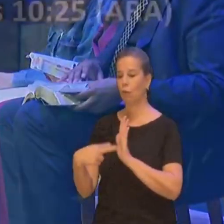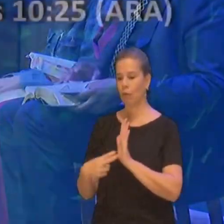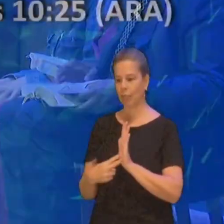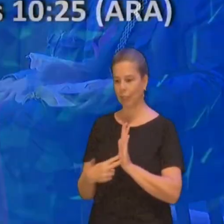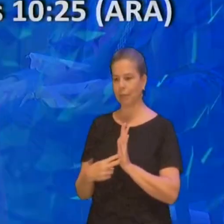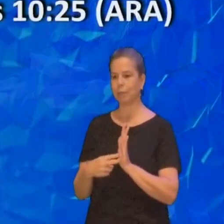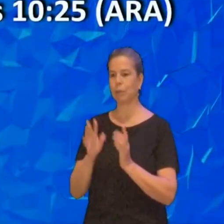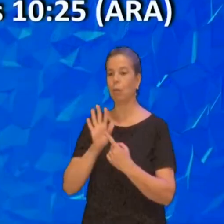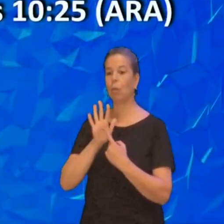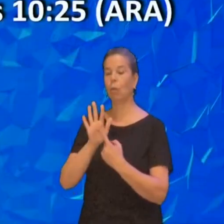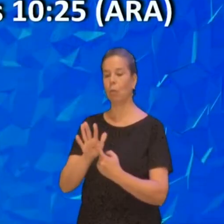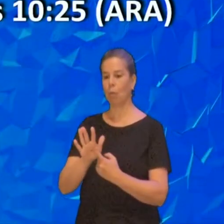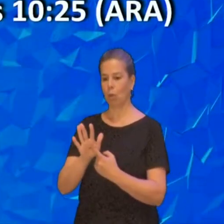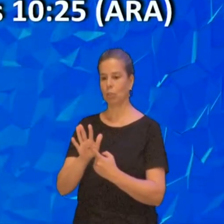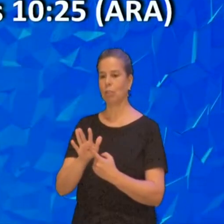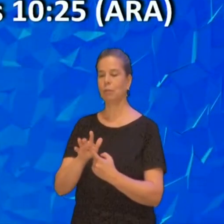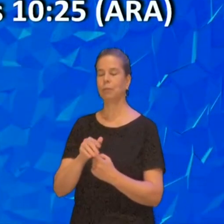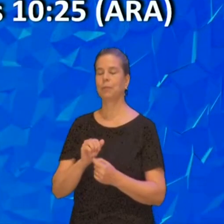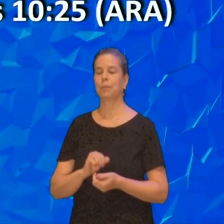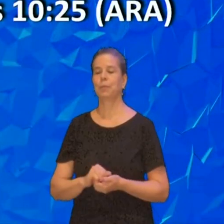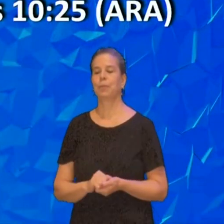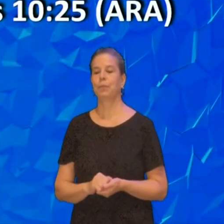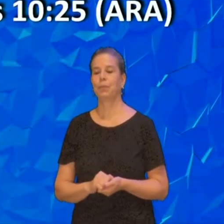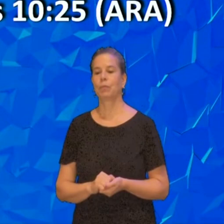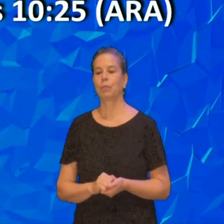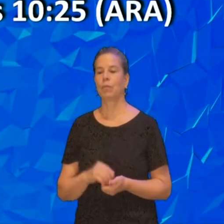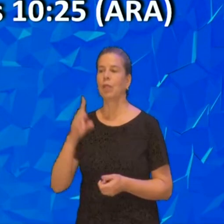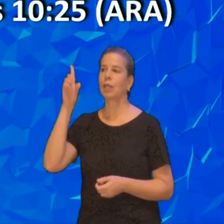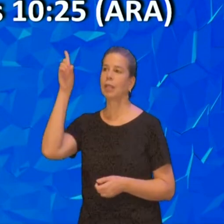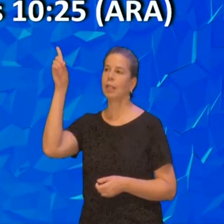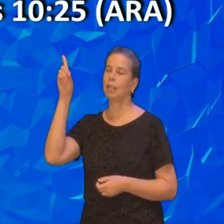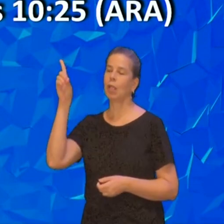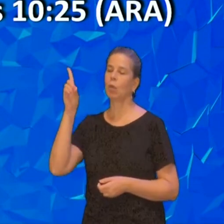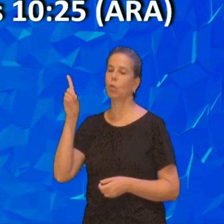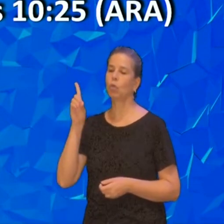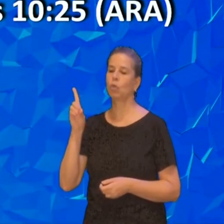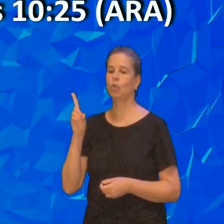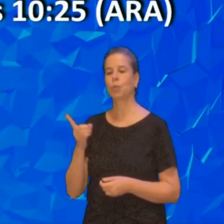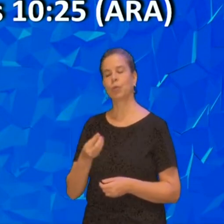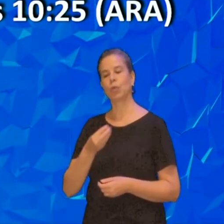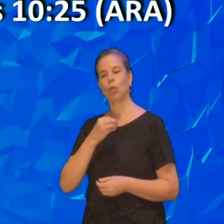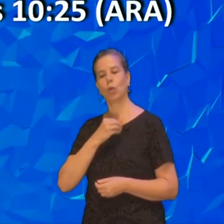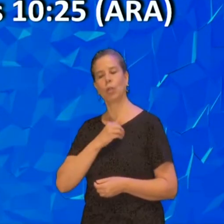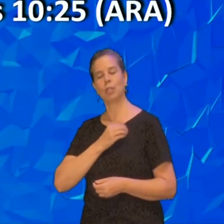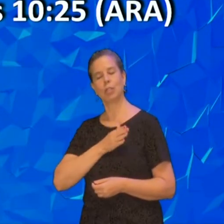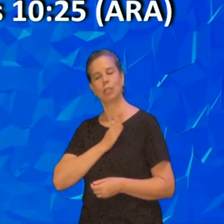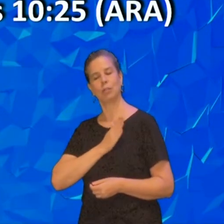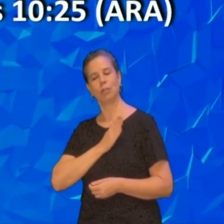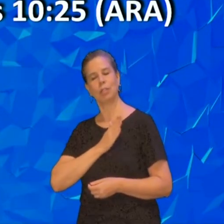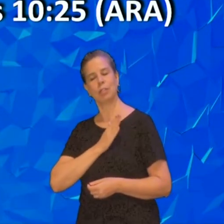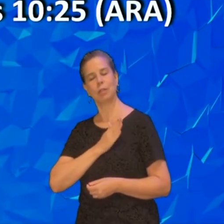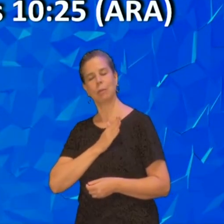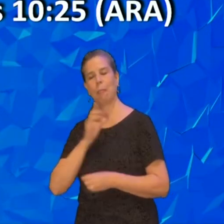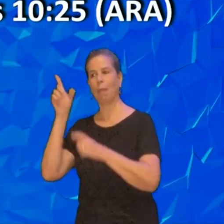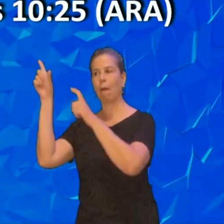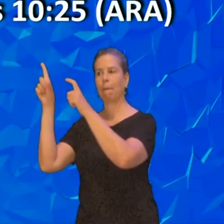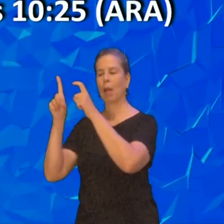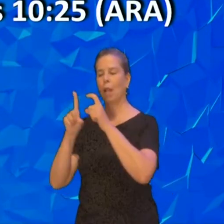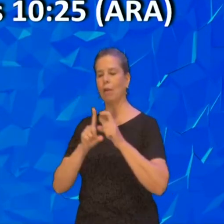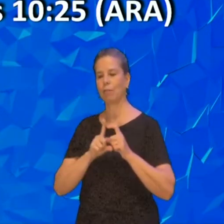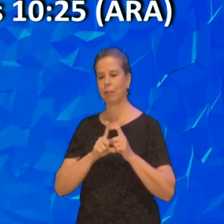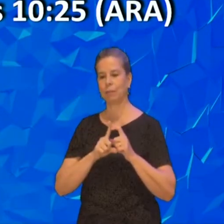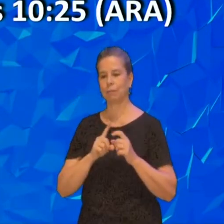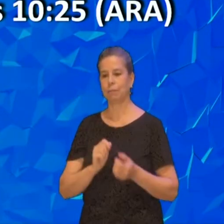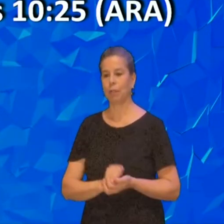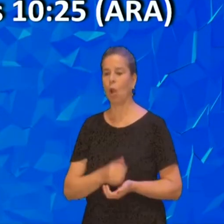na tela para acompanhar essa versão e que Deus possa aplicar essa palavra em nosso coração.